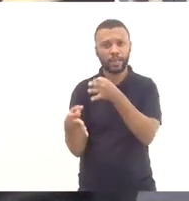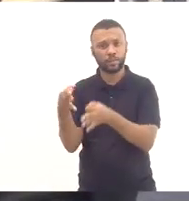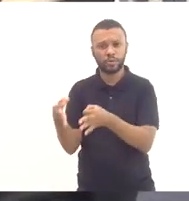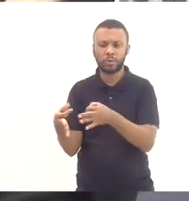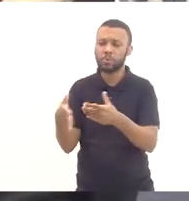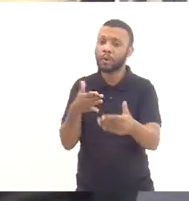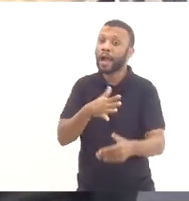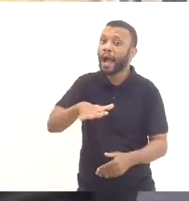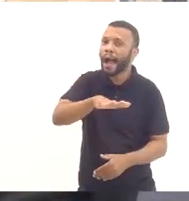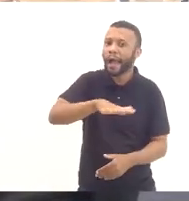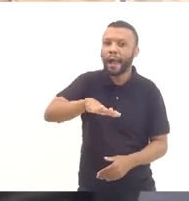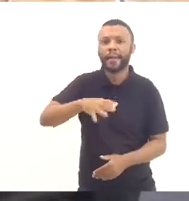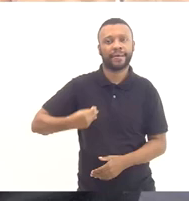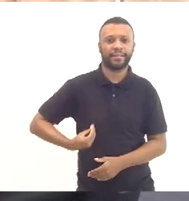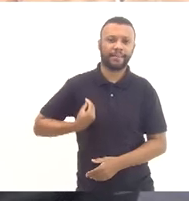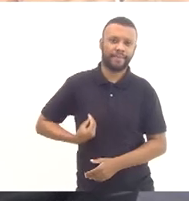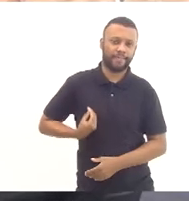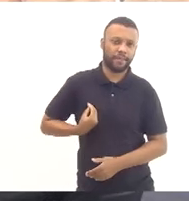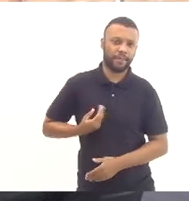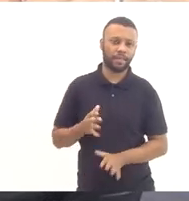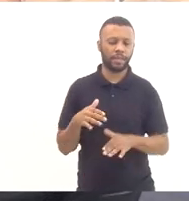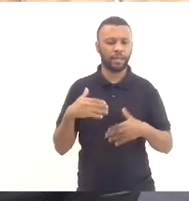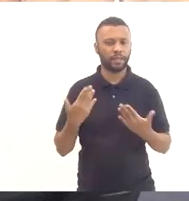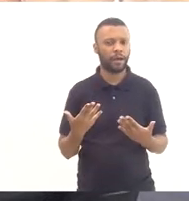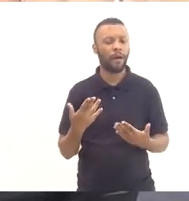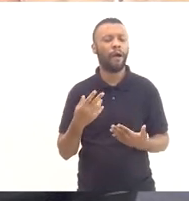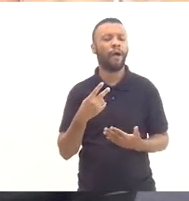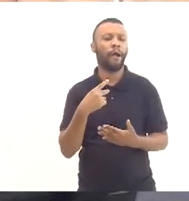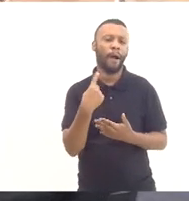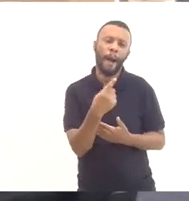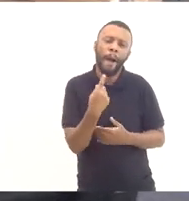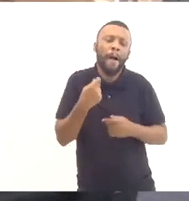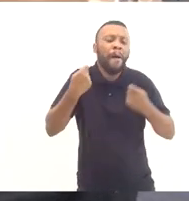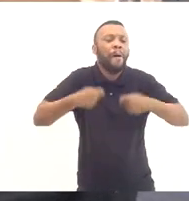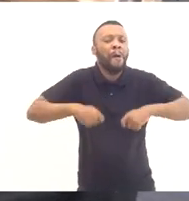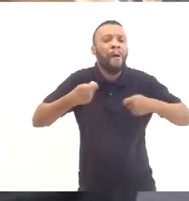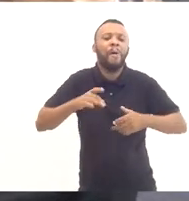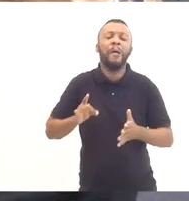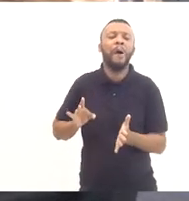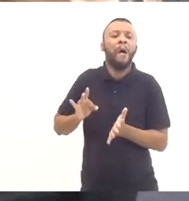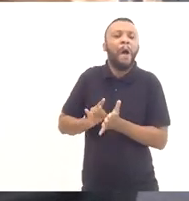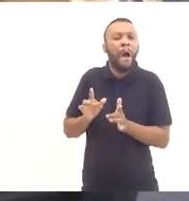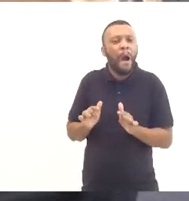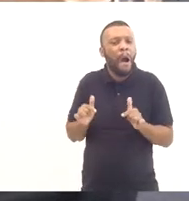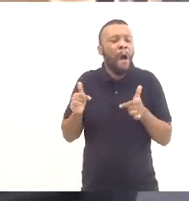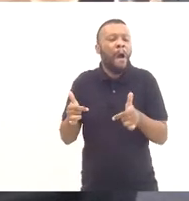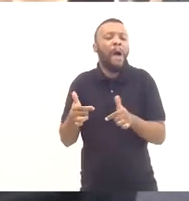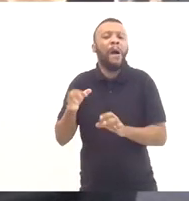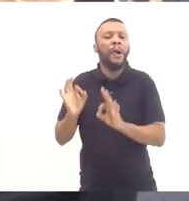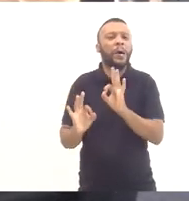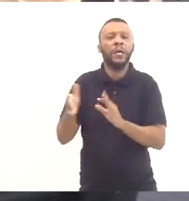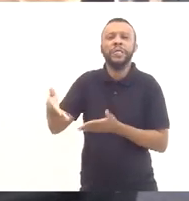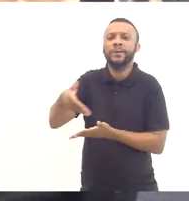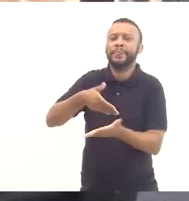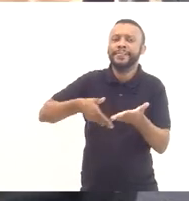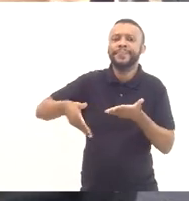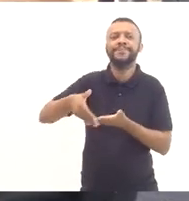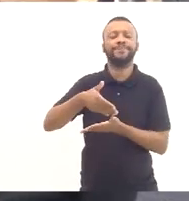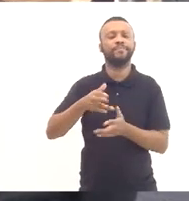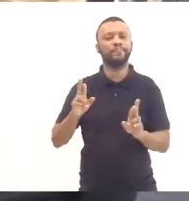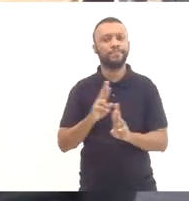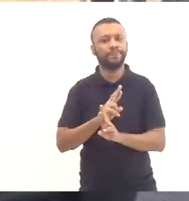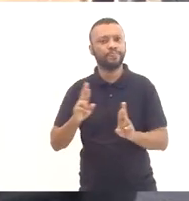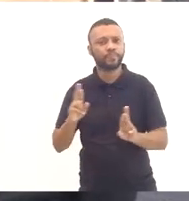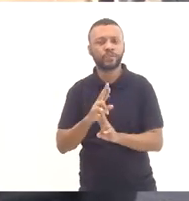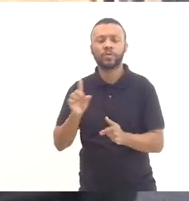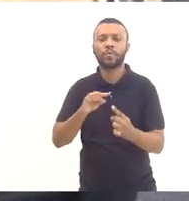segmento da vida né então é por isso que a gente precisa realmente fazer essa essa troca nem é